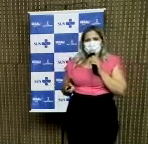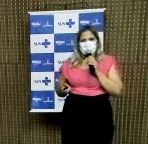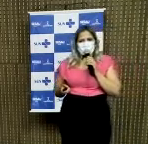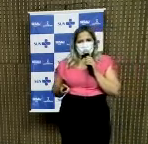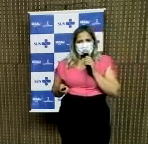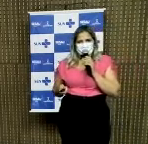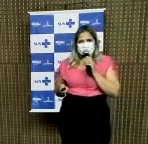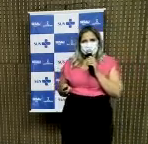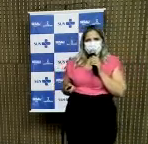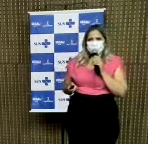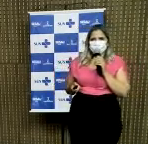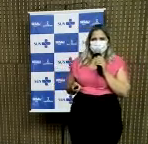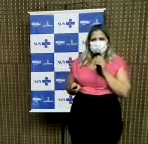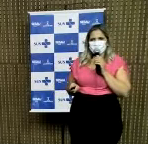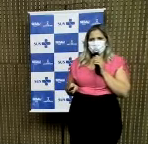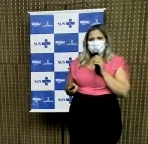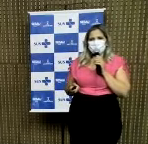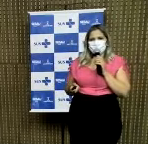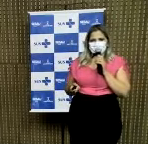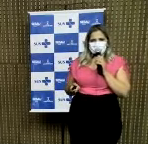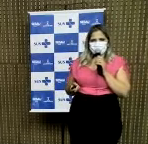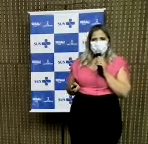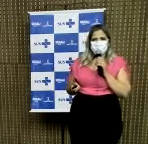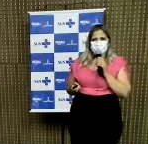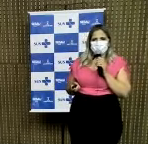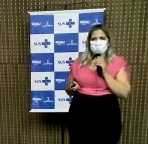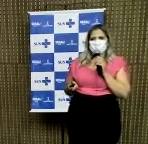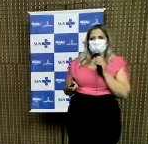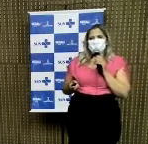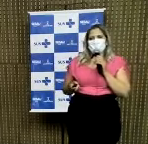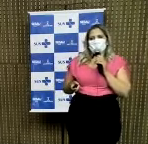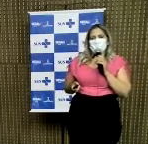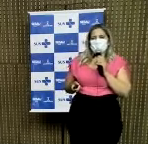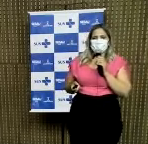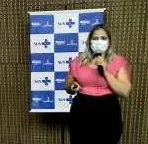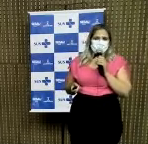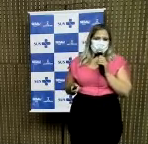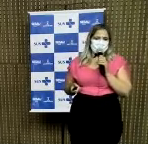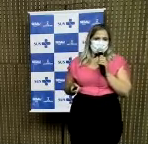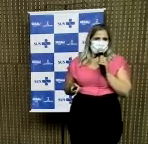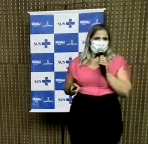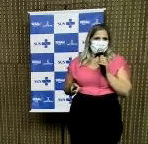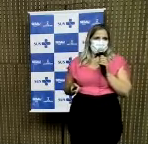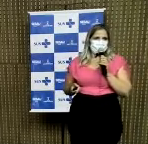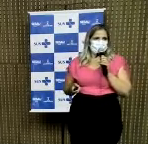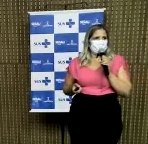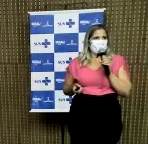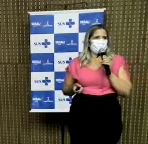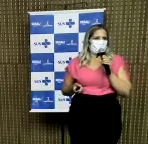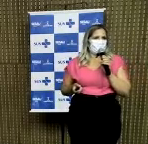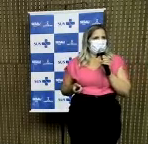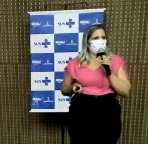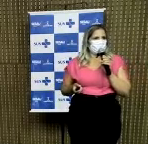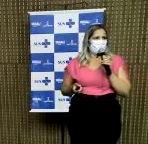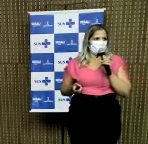A gente tem o perfil acadêmico da unidade, a gente tem o curso de graduação, né, que eu tenho a preceptora,